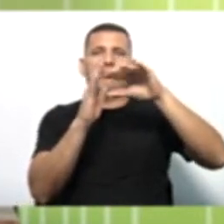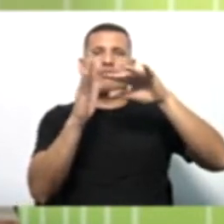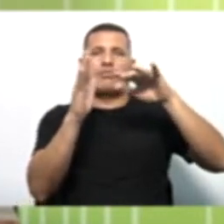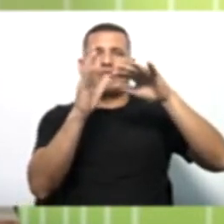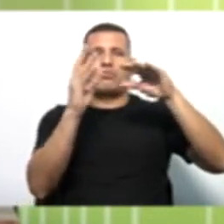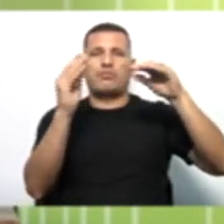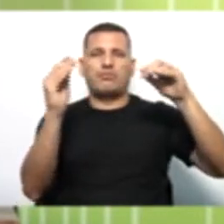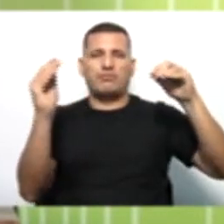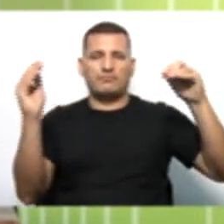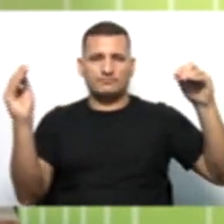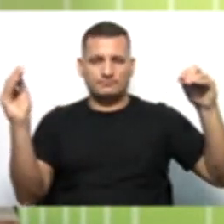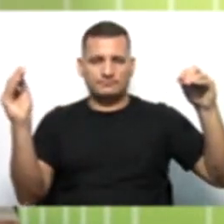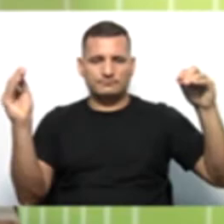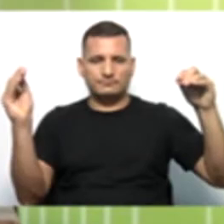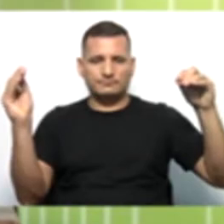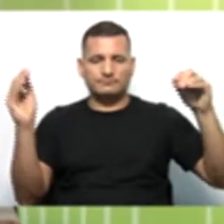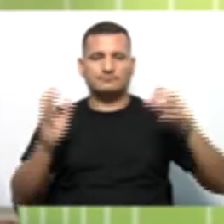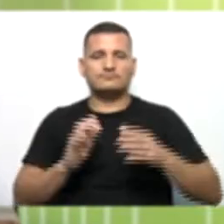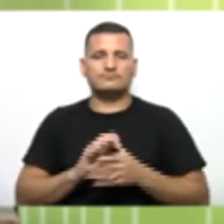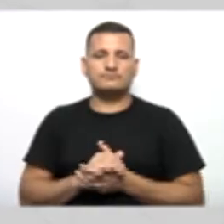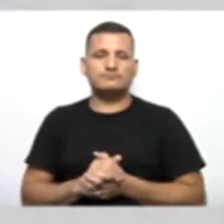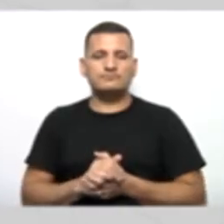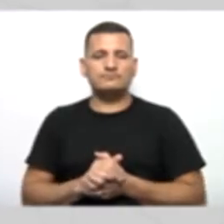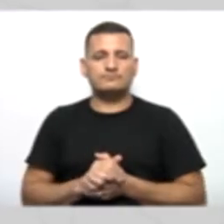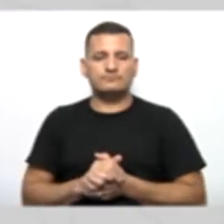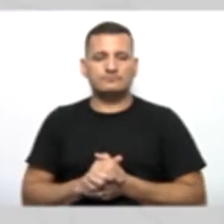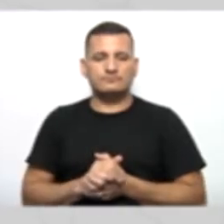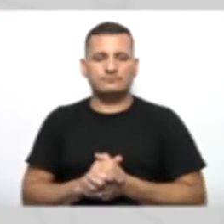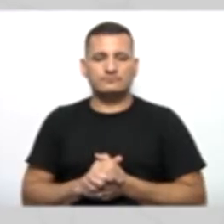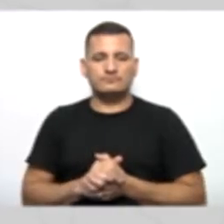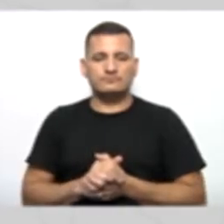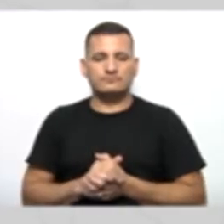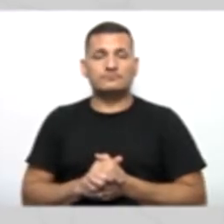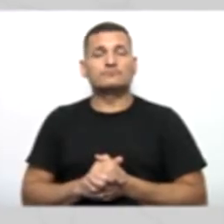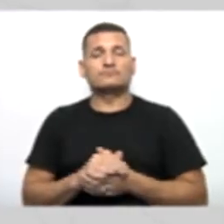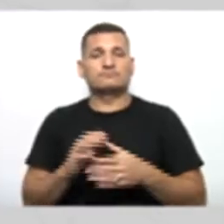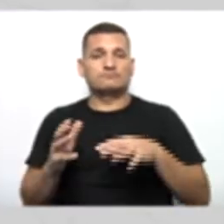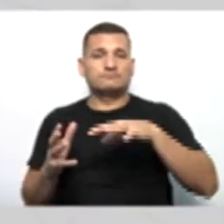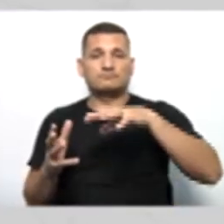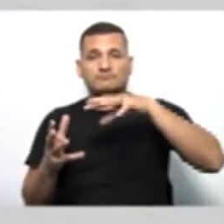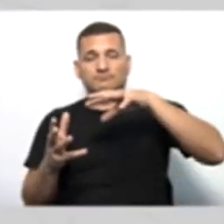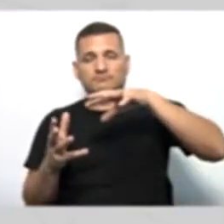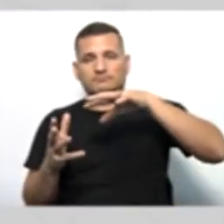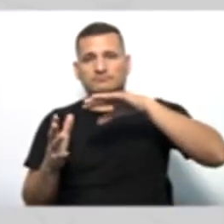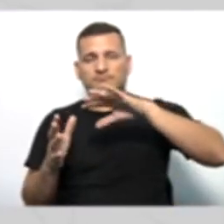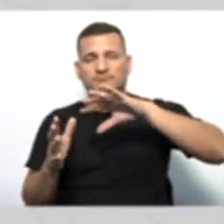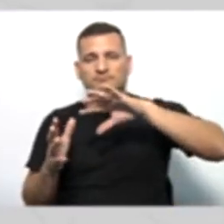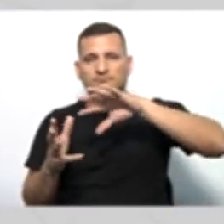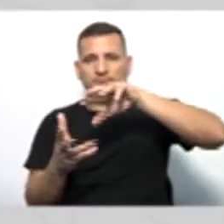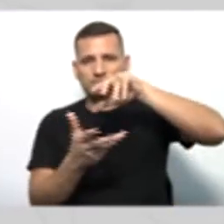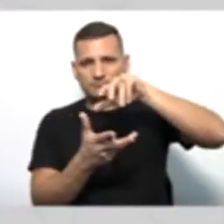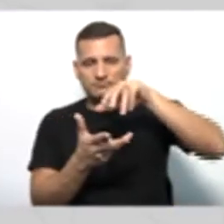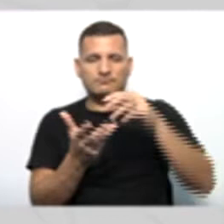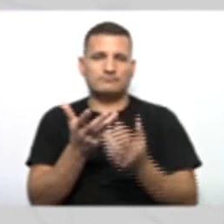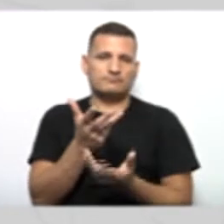essa camada. E por fim, nós temos também o aquecimento global.